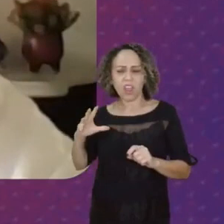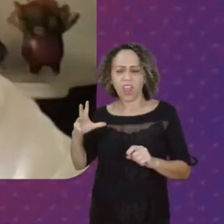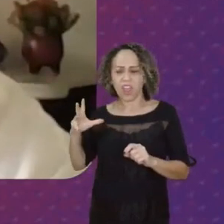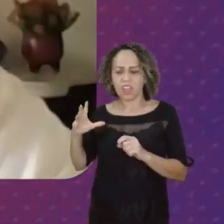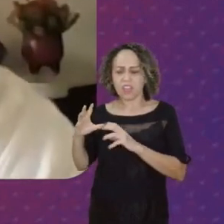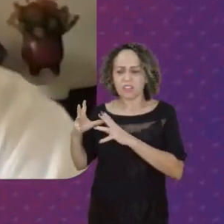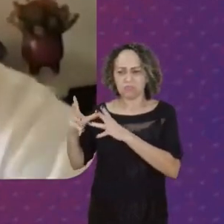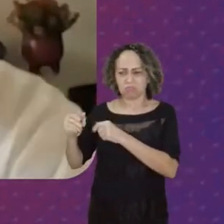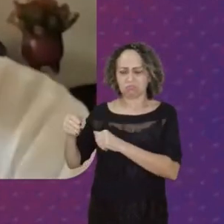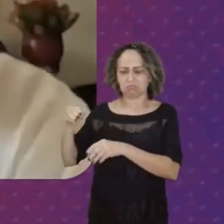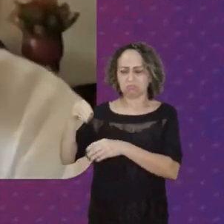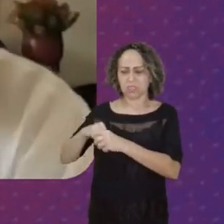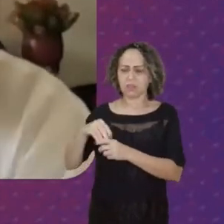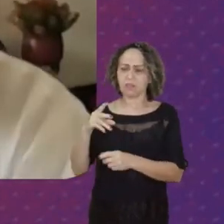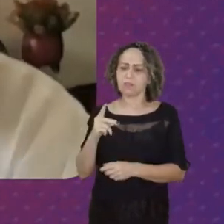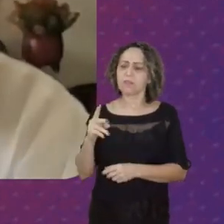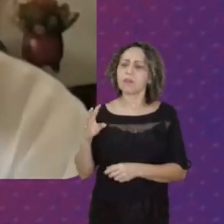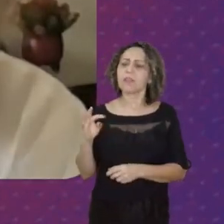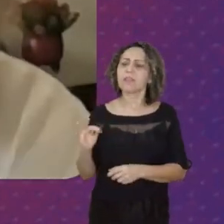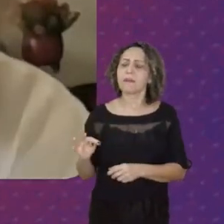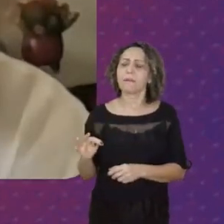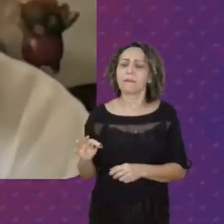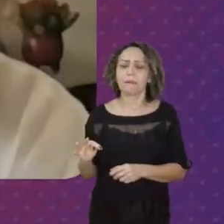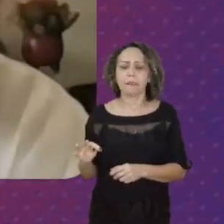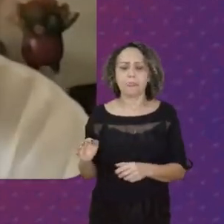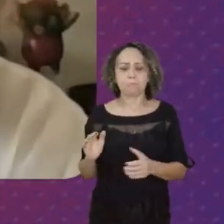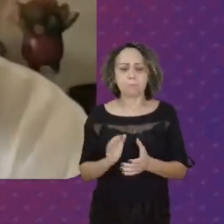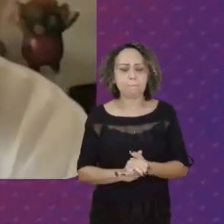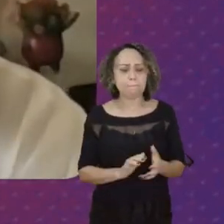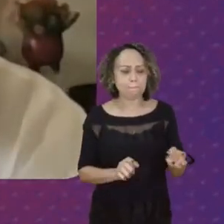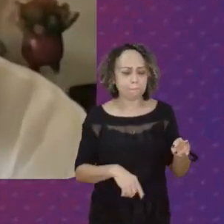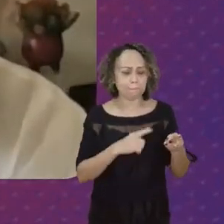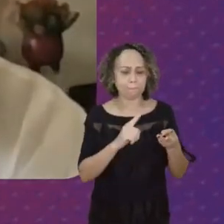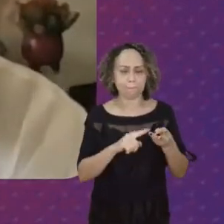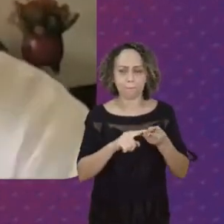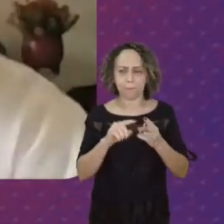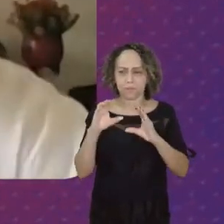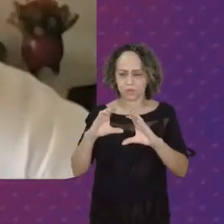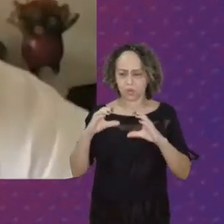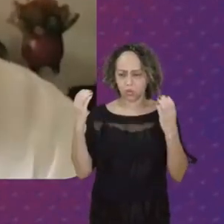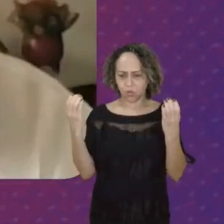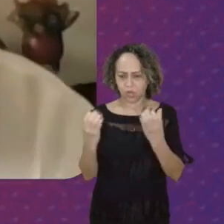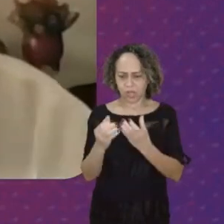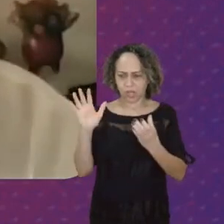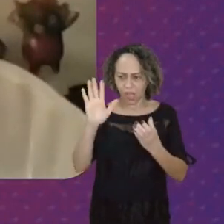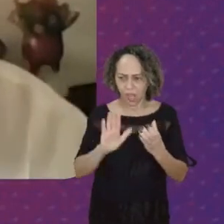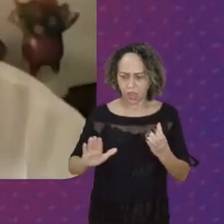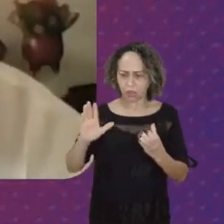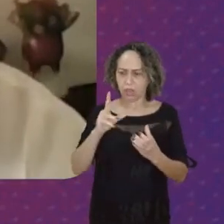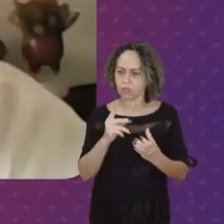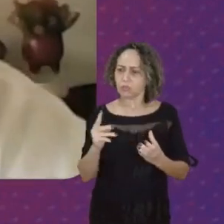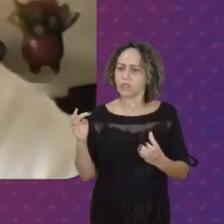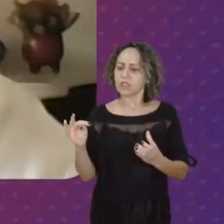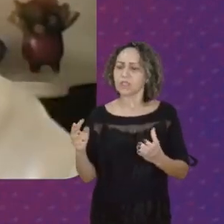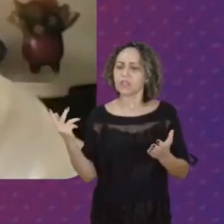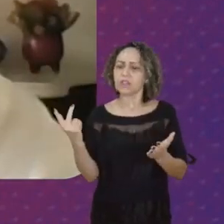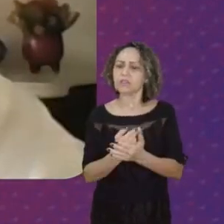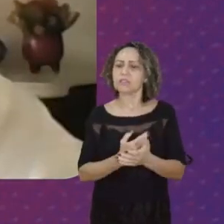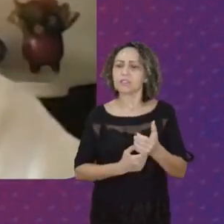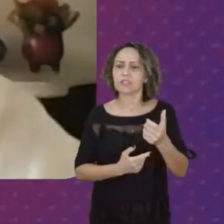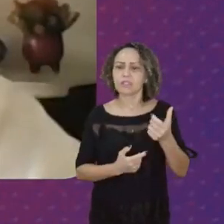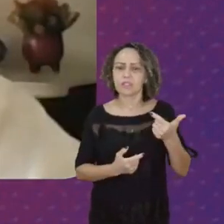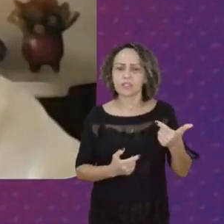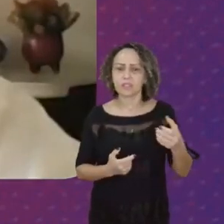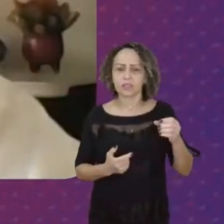PT. No terceiro Congresso Nacional do PT, que ocorre em